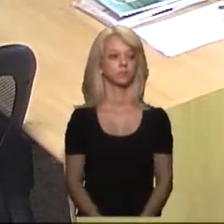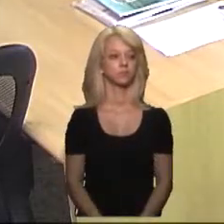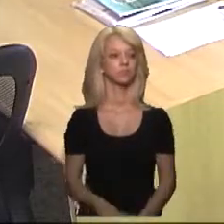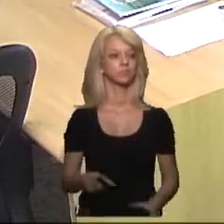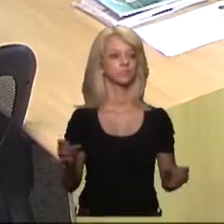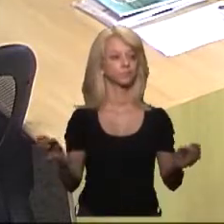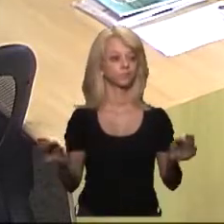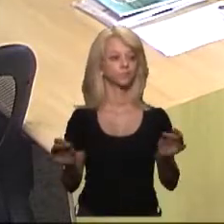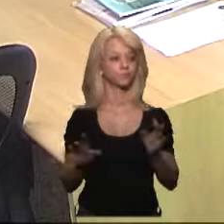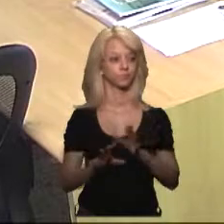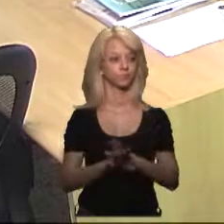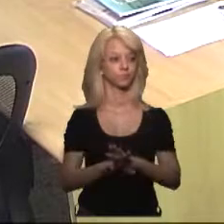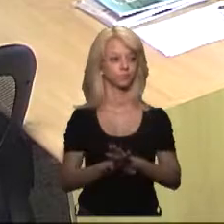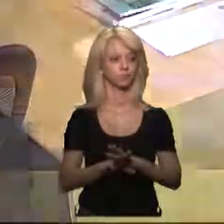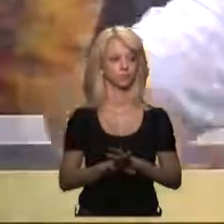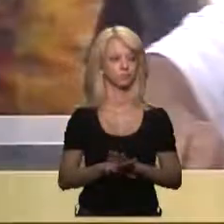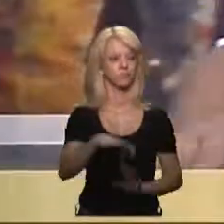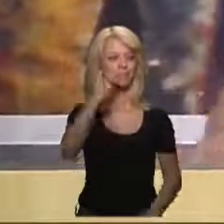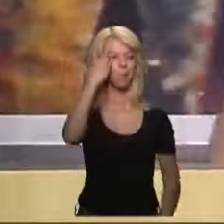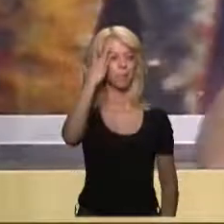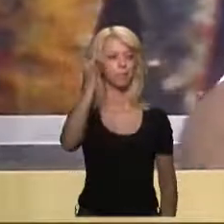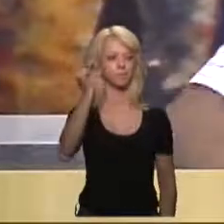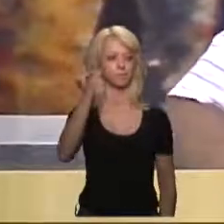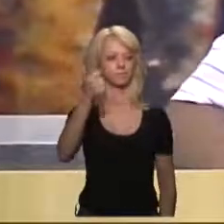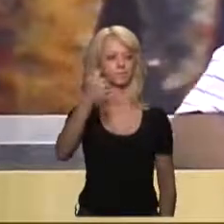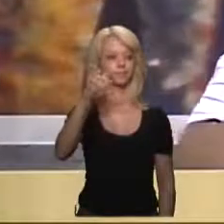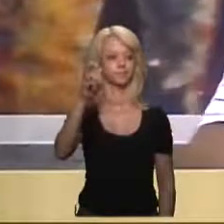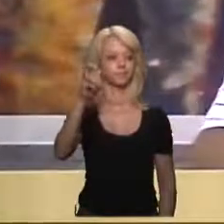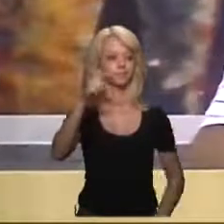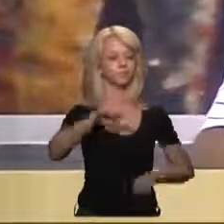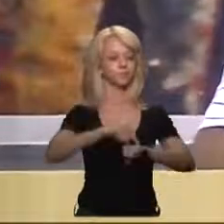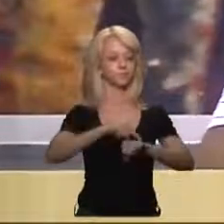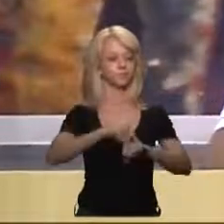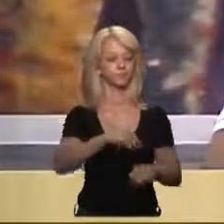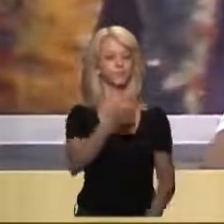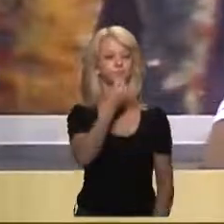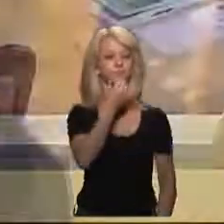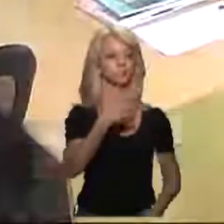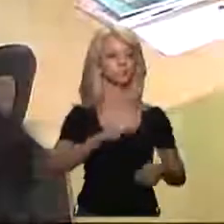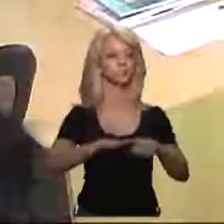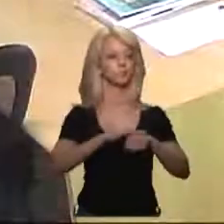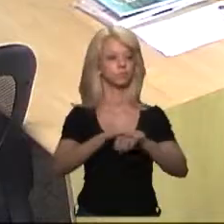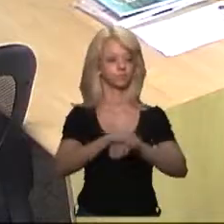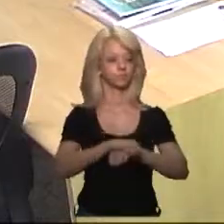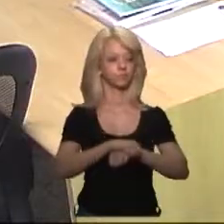presente sessão. Lembrando a todos, amanhã, sessão às 15 horas. Uma boa noite a todos.